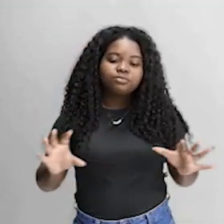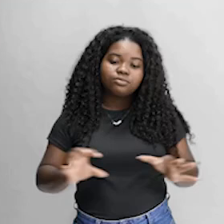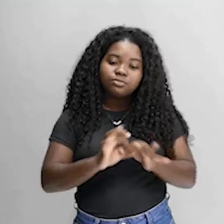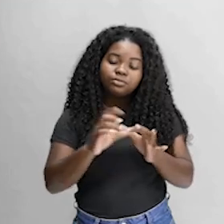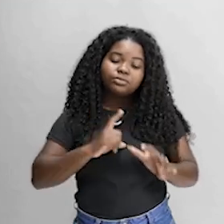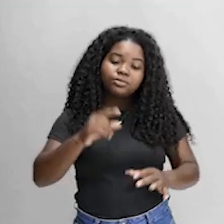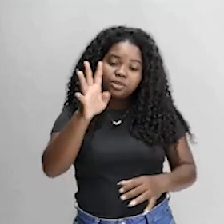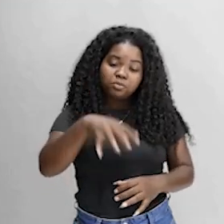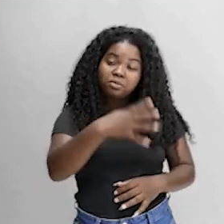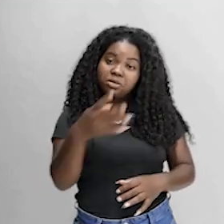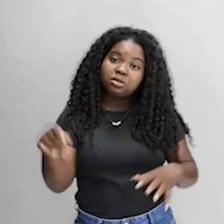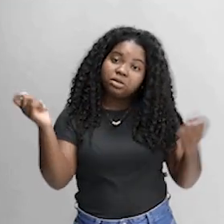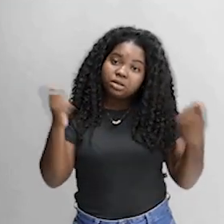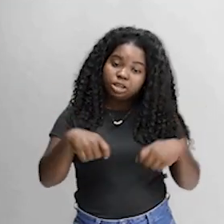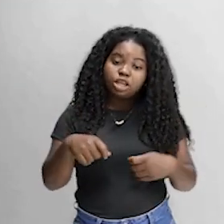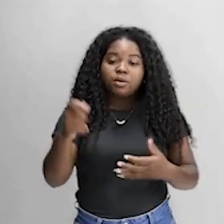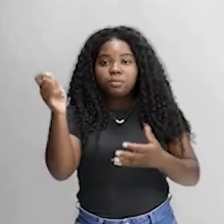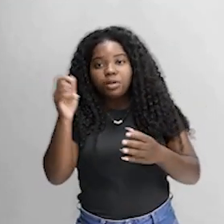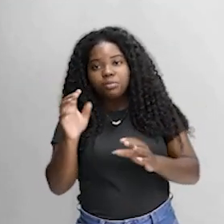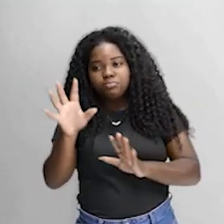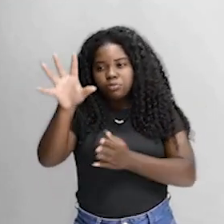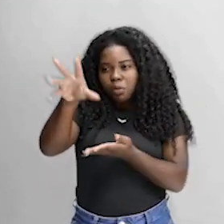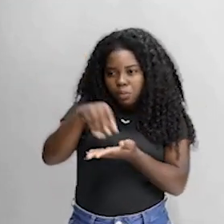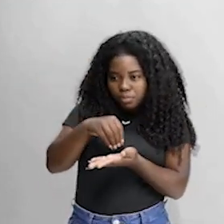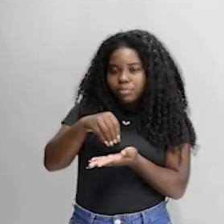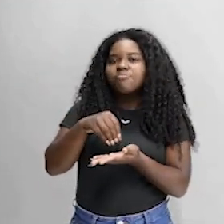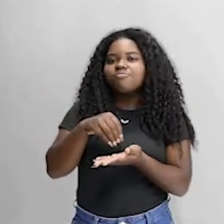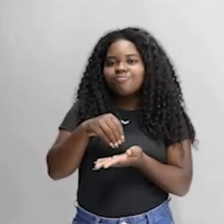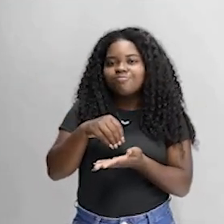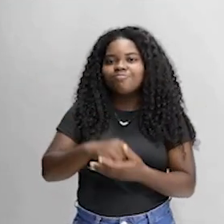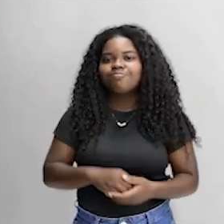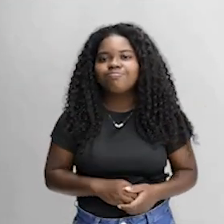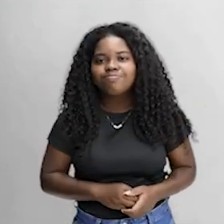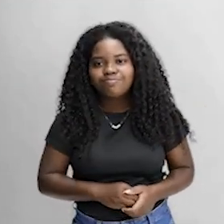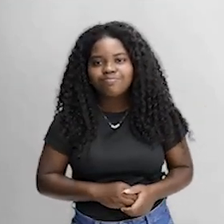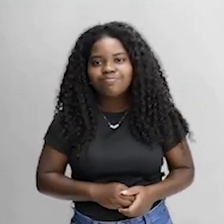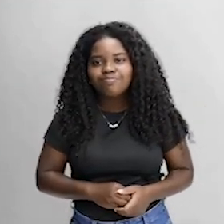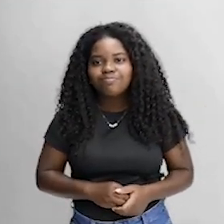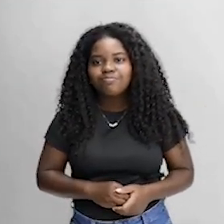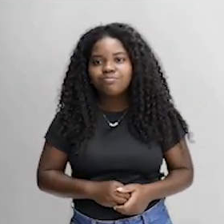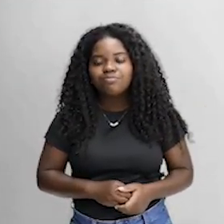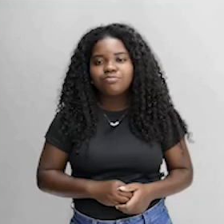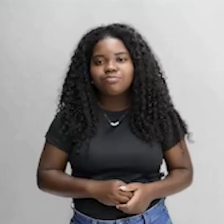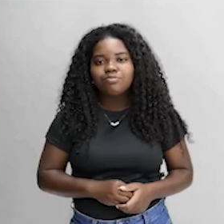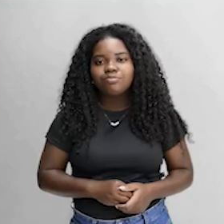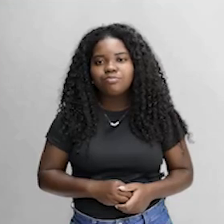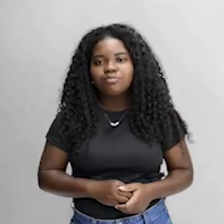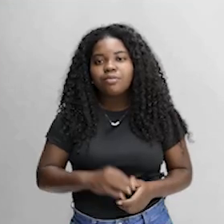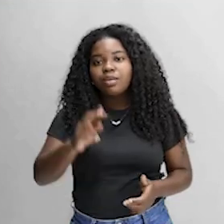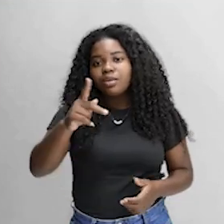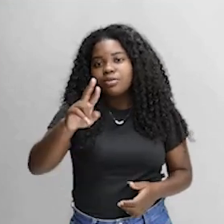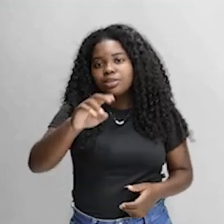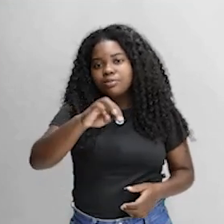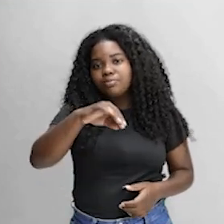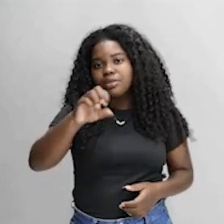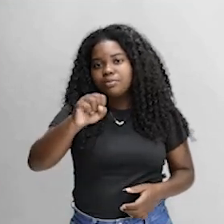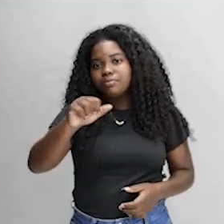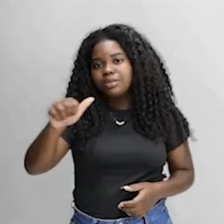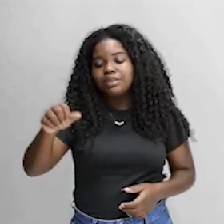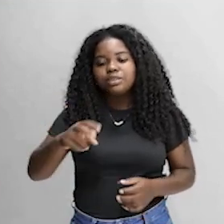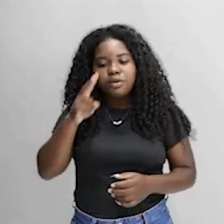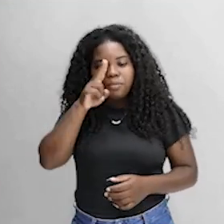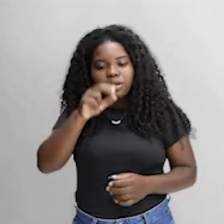que você pode até, se você quiser copiar aí, olha. Os termos mais, os elementos, né, as premissas mais fortes. Eu